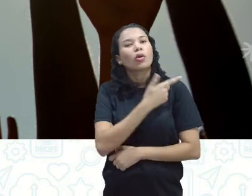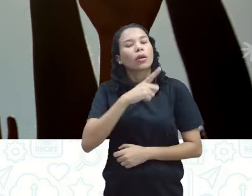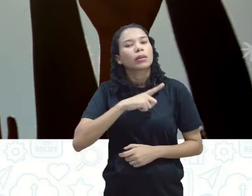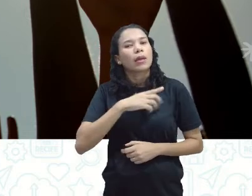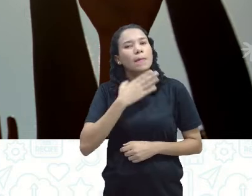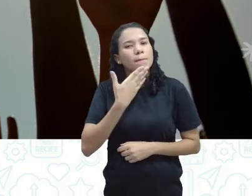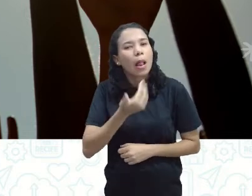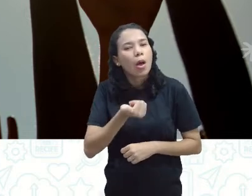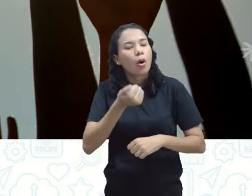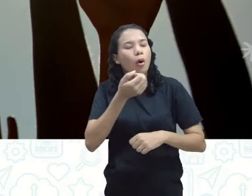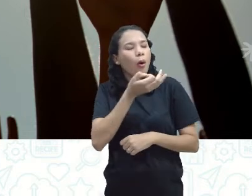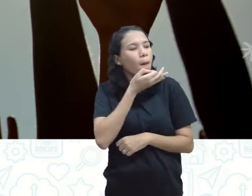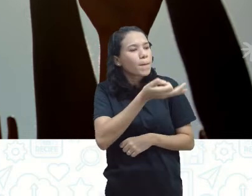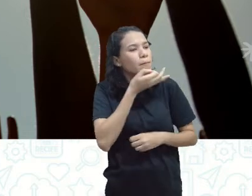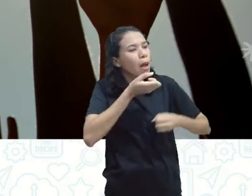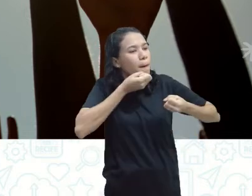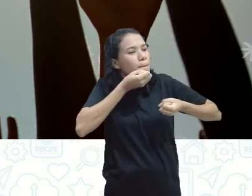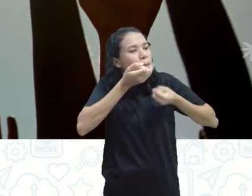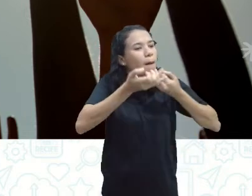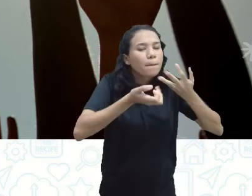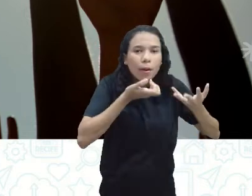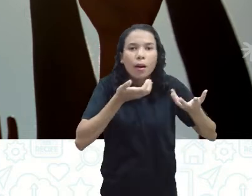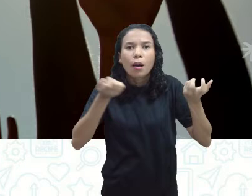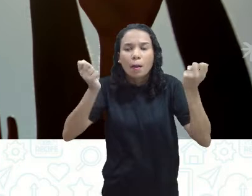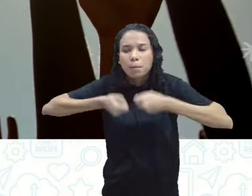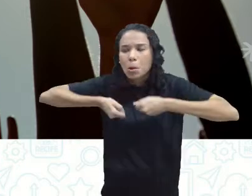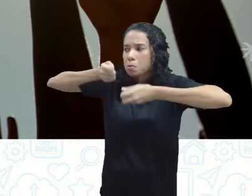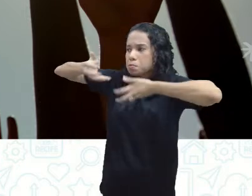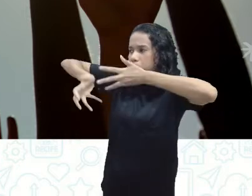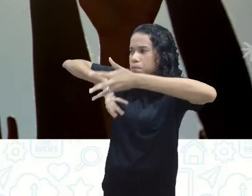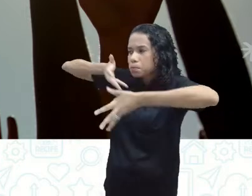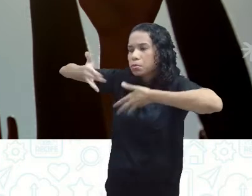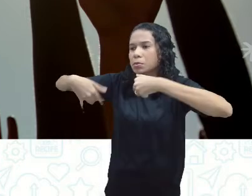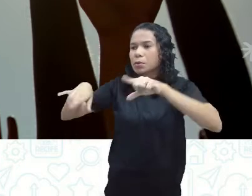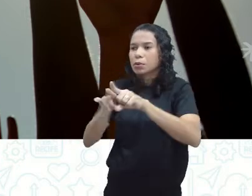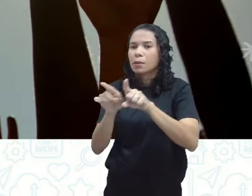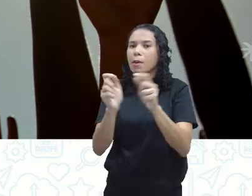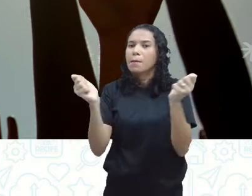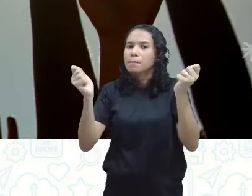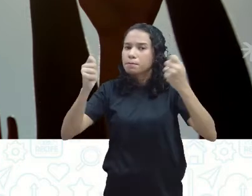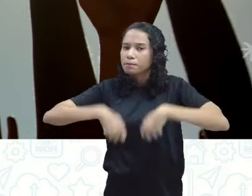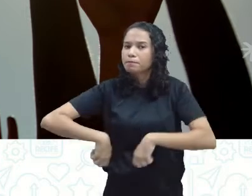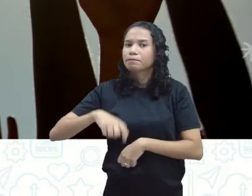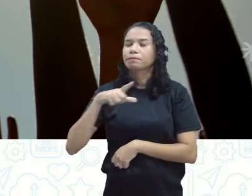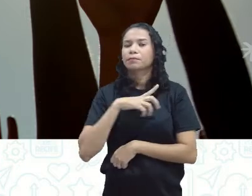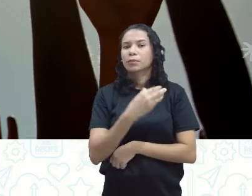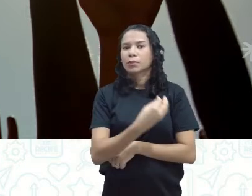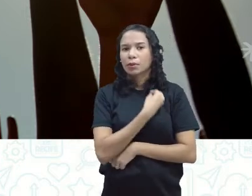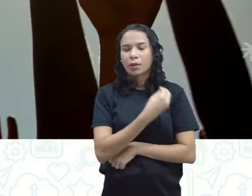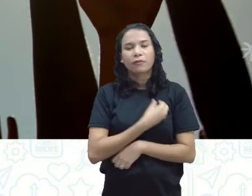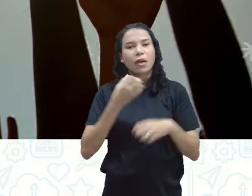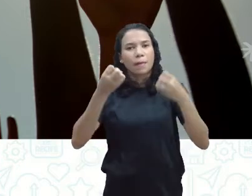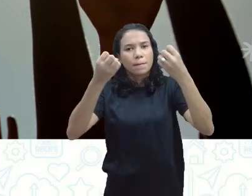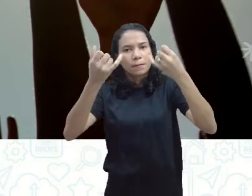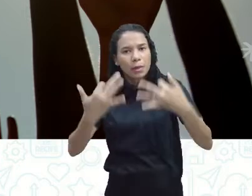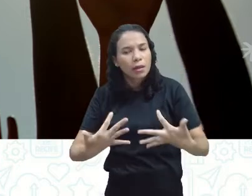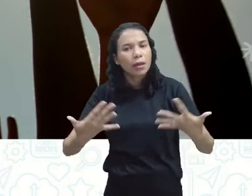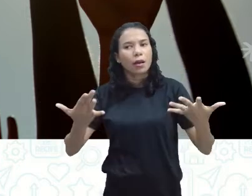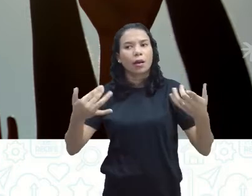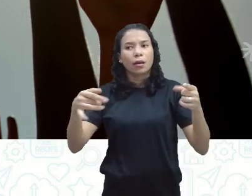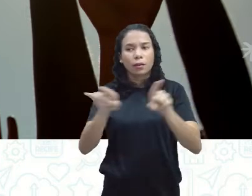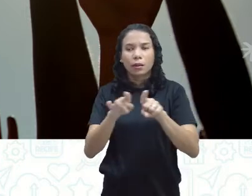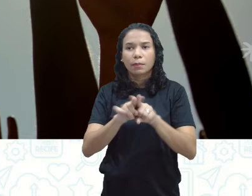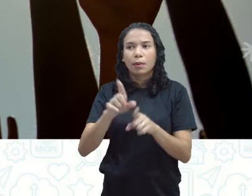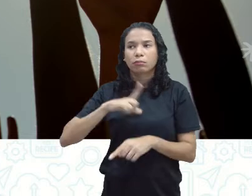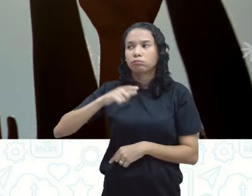expressar nossas opiniões, quando a gente pode falar, quando a gente tem essa possibilidade, né, de dizer, de